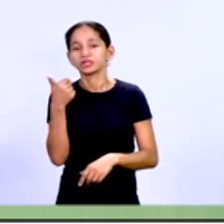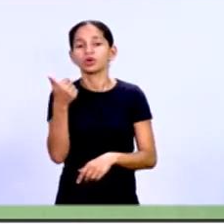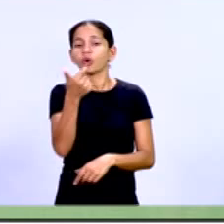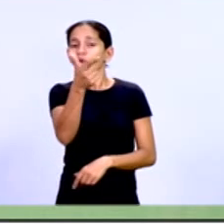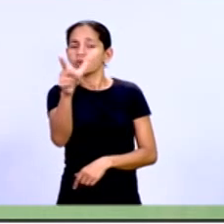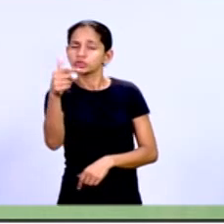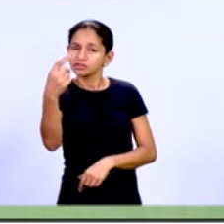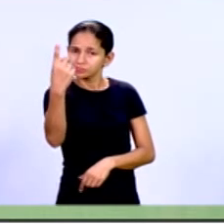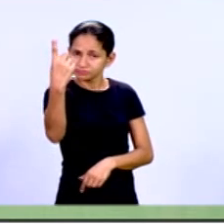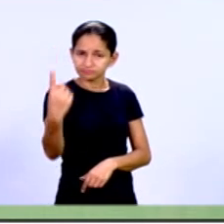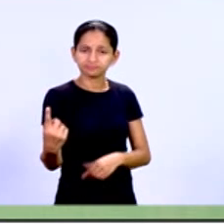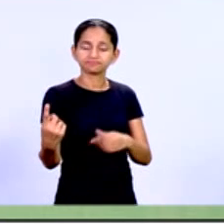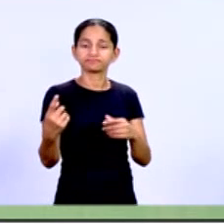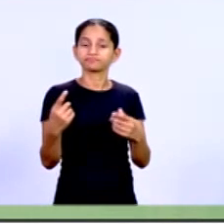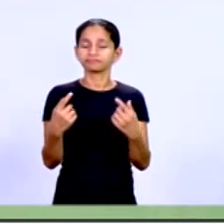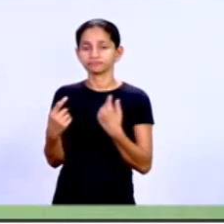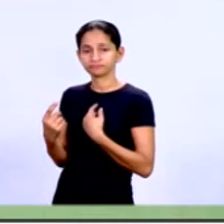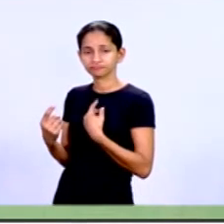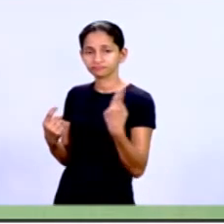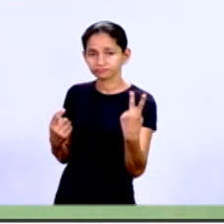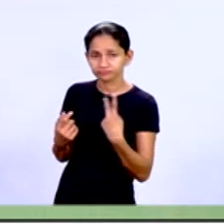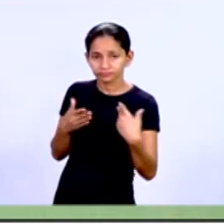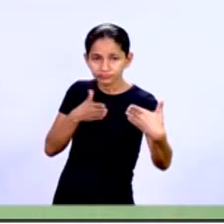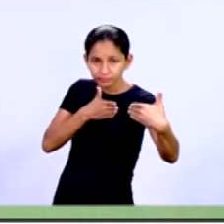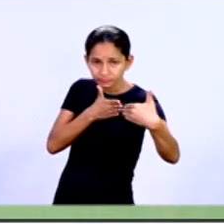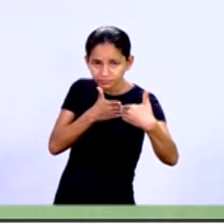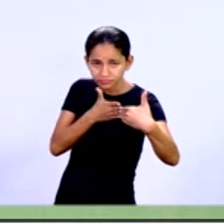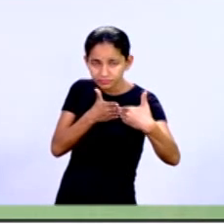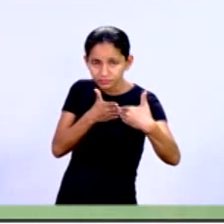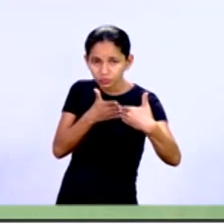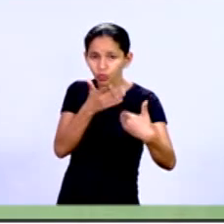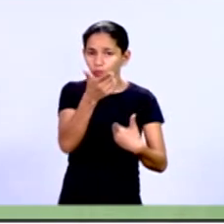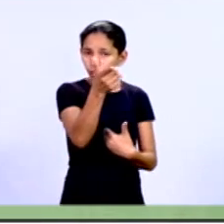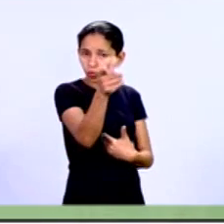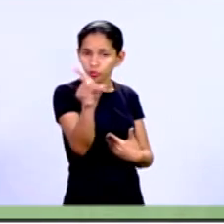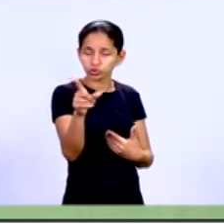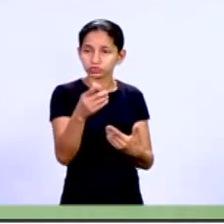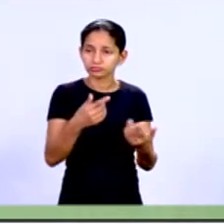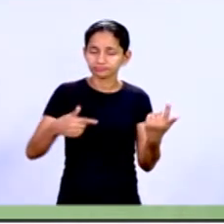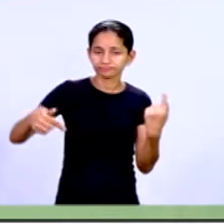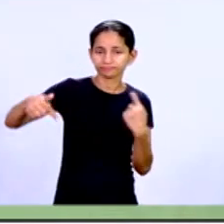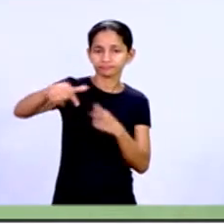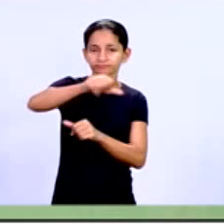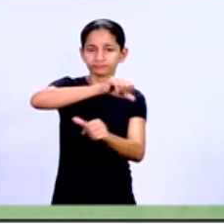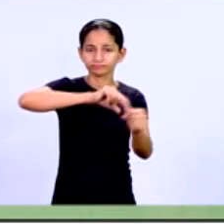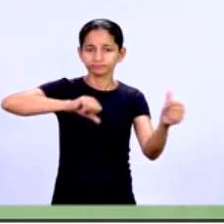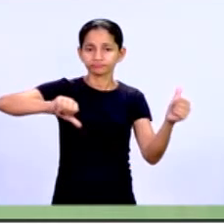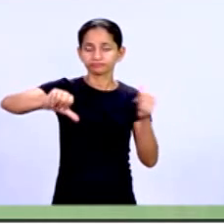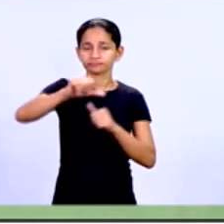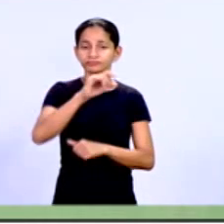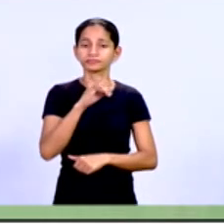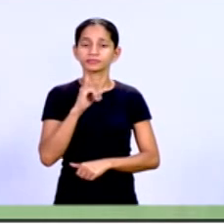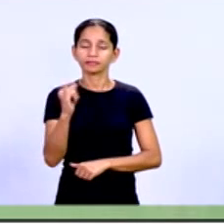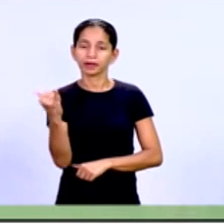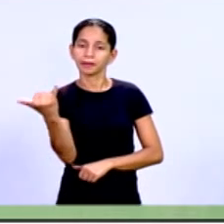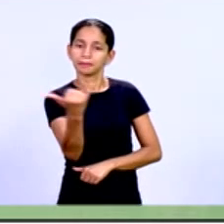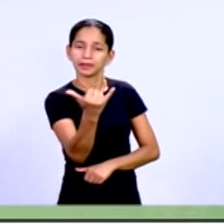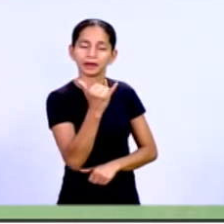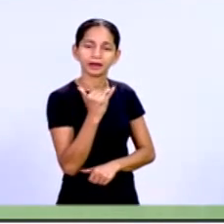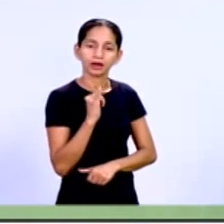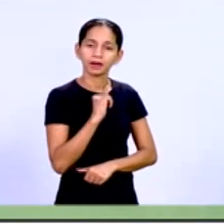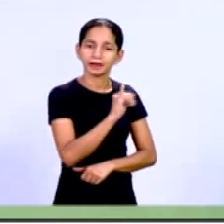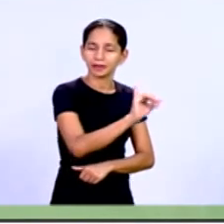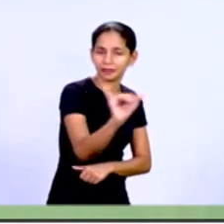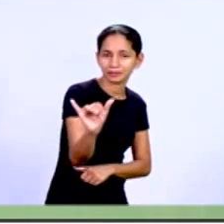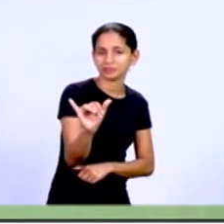terceiro, o assuntor, se obriga em face do credor a efetuar a prestação devida